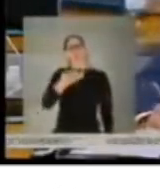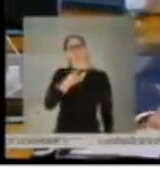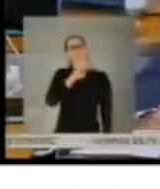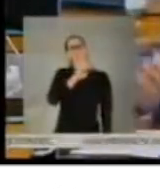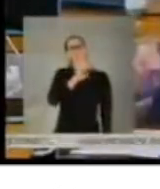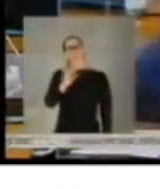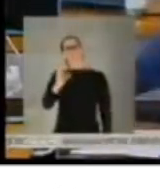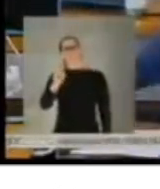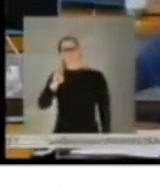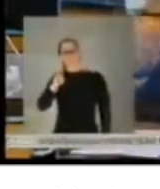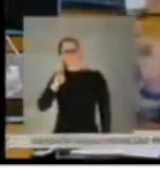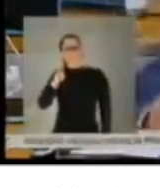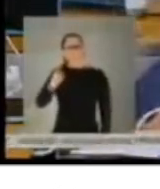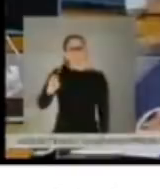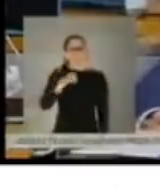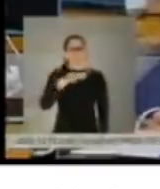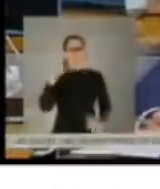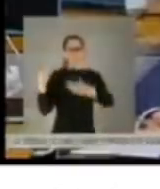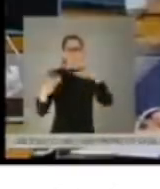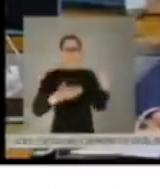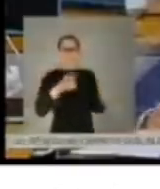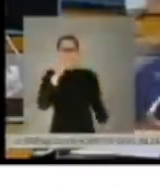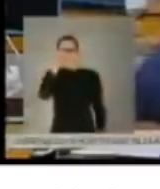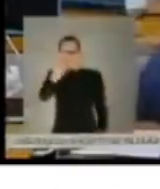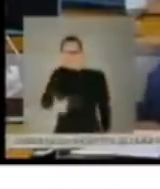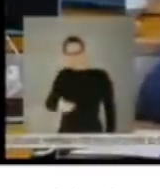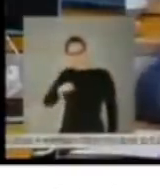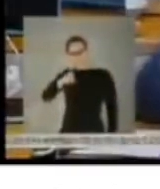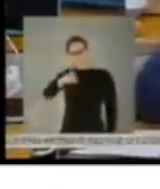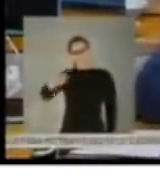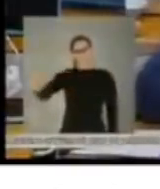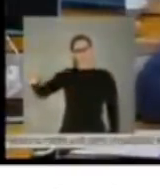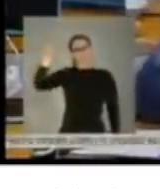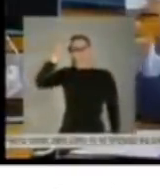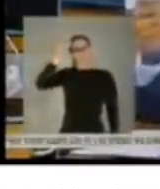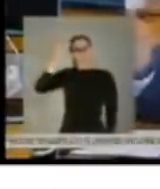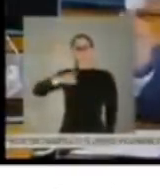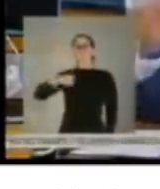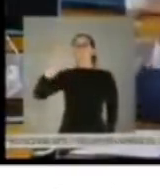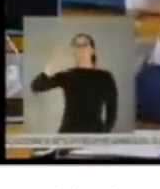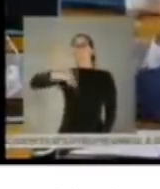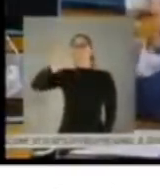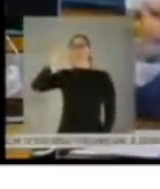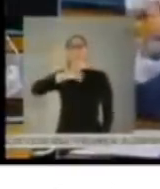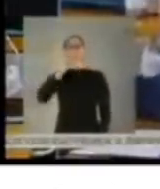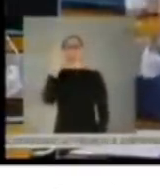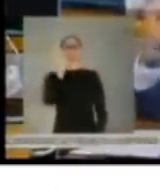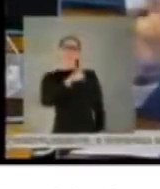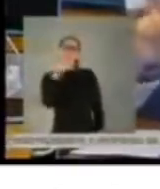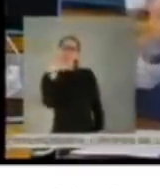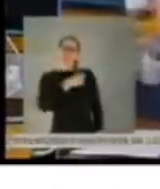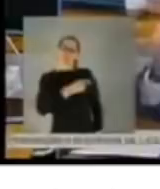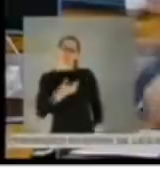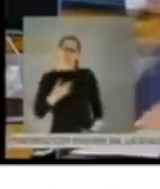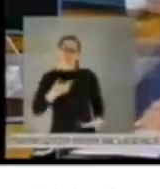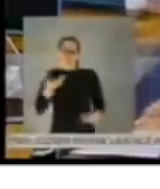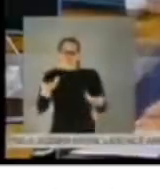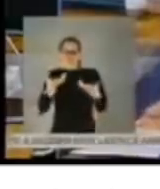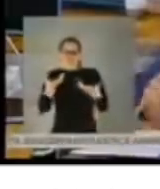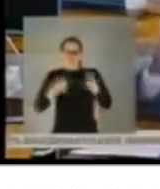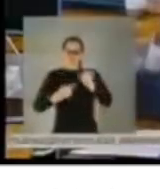mortos. Esse sim é o culpado. E vê aqui que um monte de narrativa mentirosa, e eu faço questão de